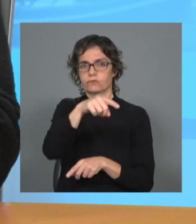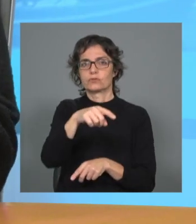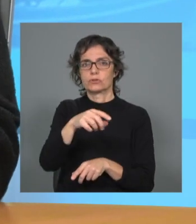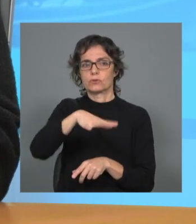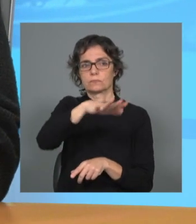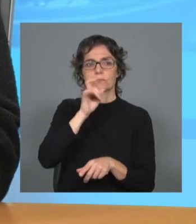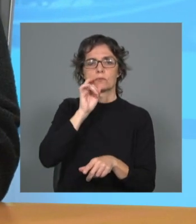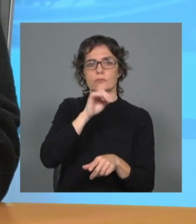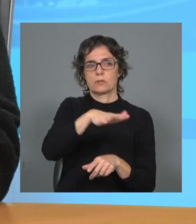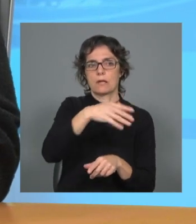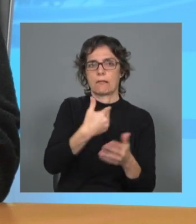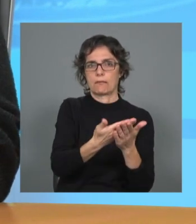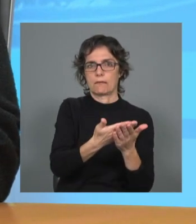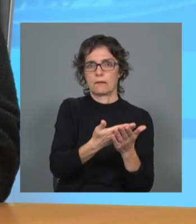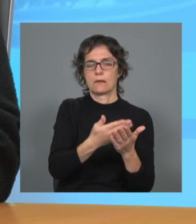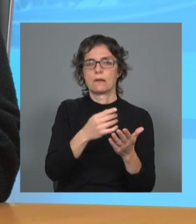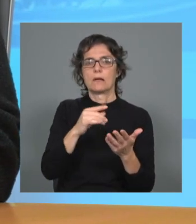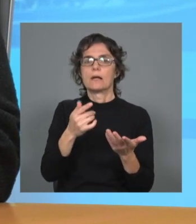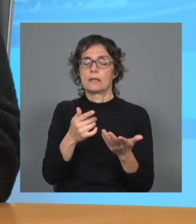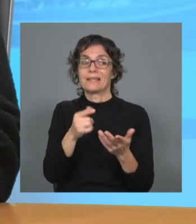proteção e que também terão que ser